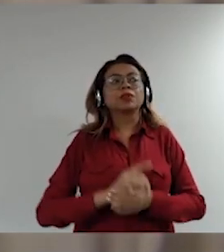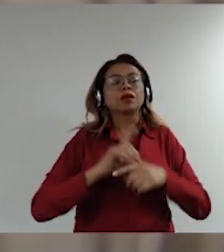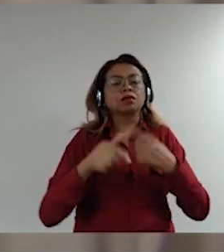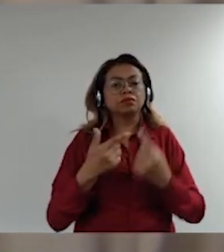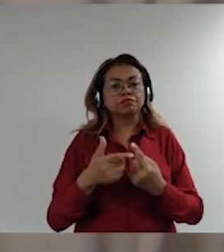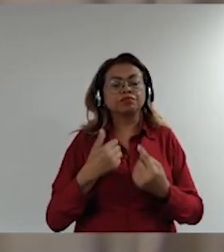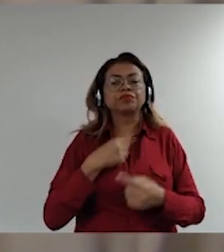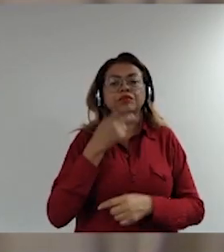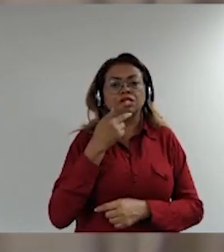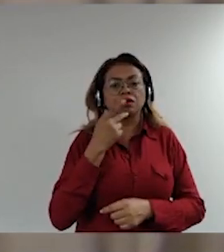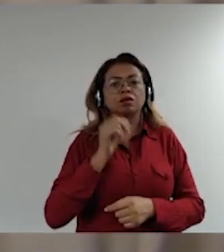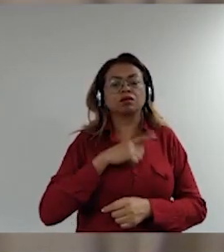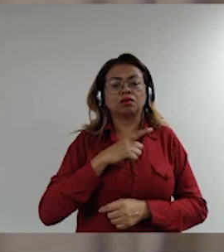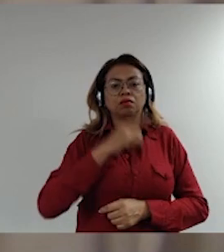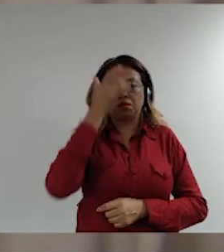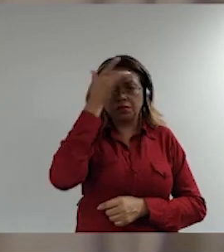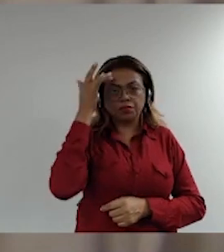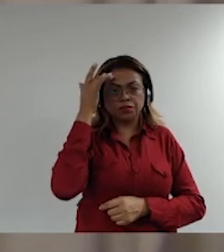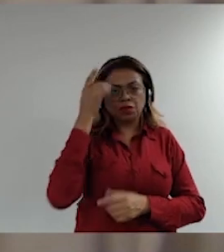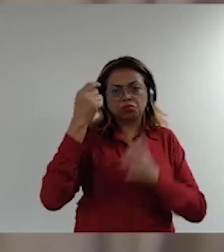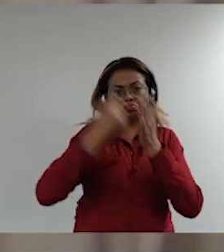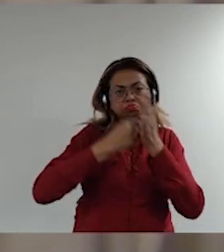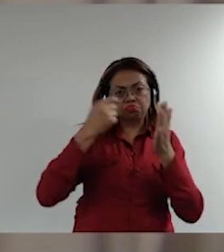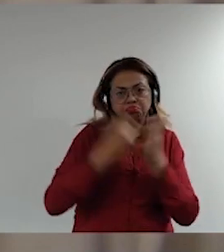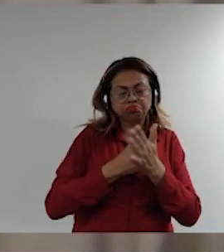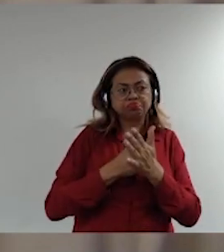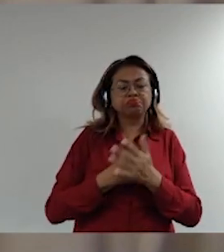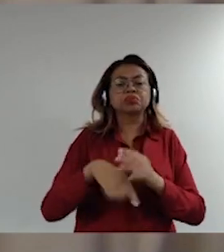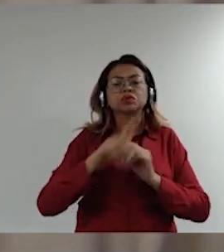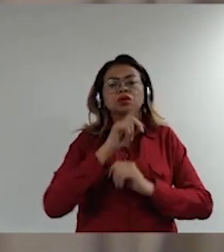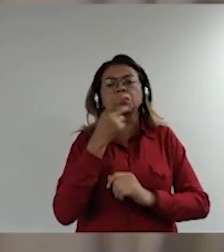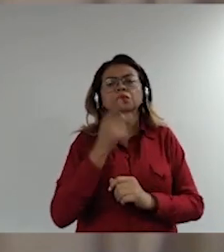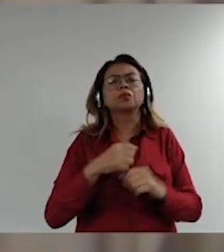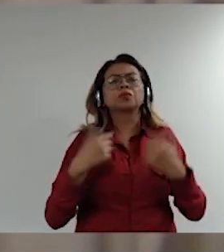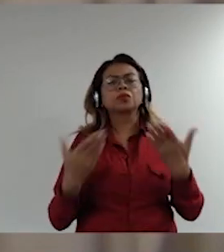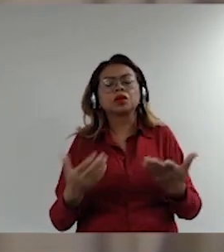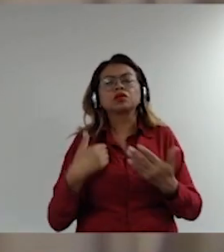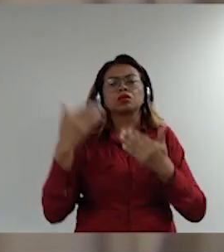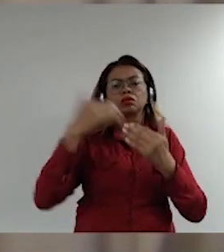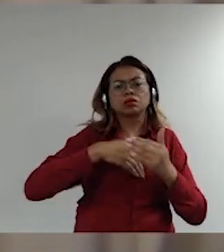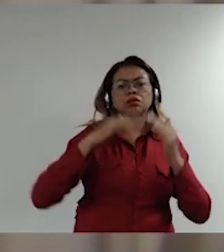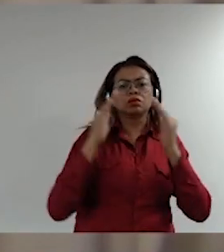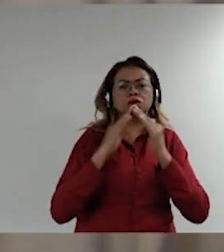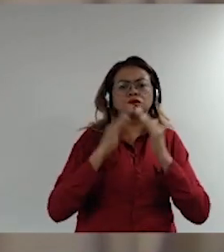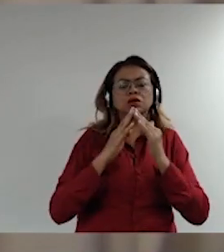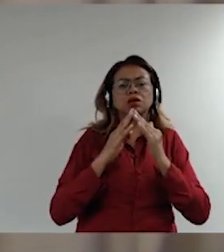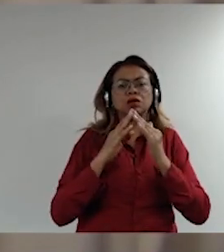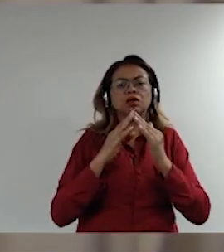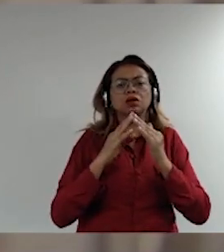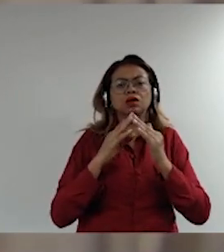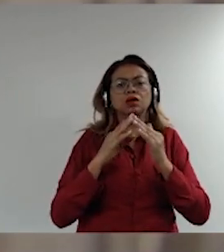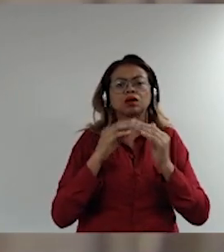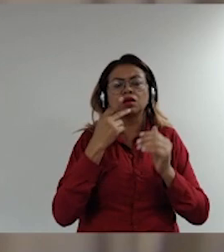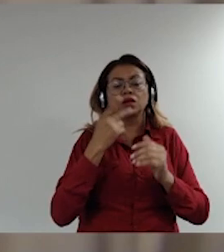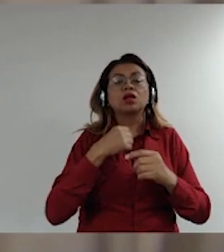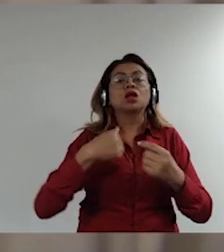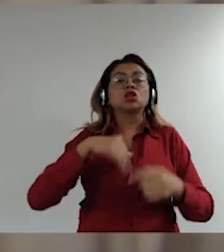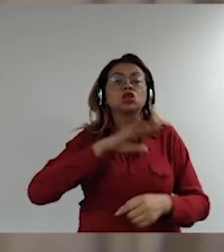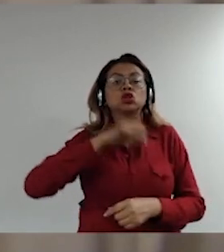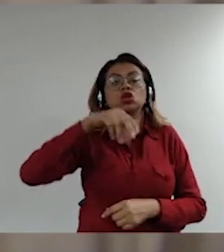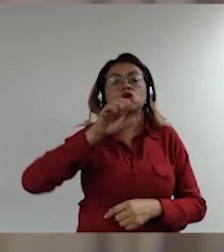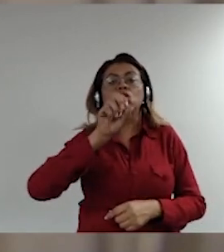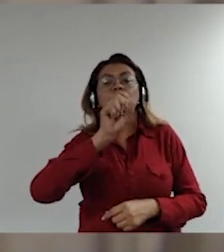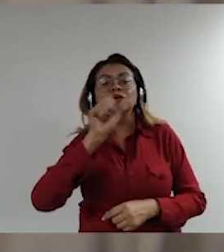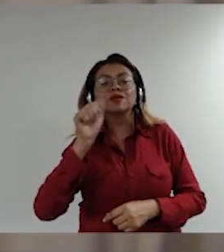vez, alguém questionou lá em nossa Caixa que era uma vergonha